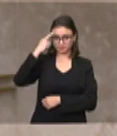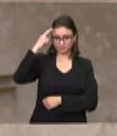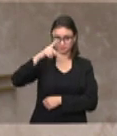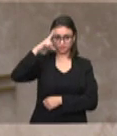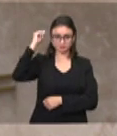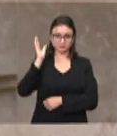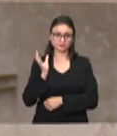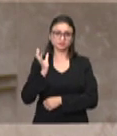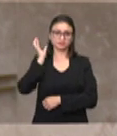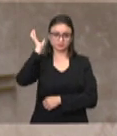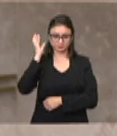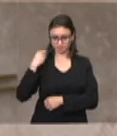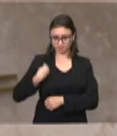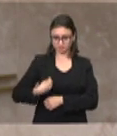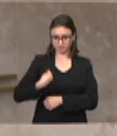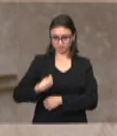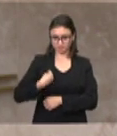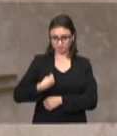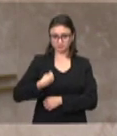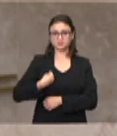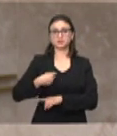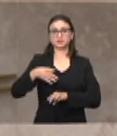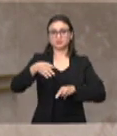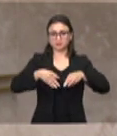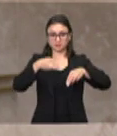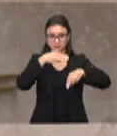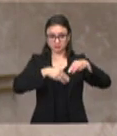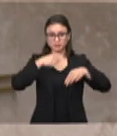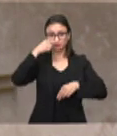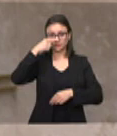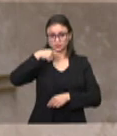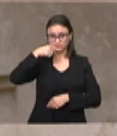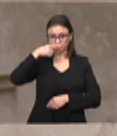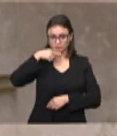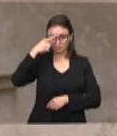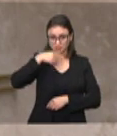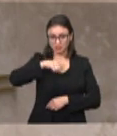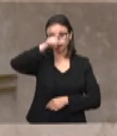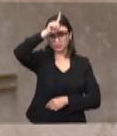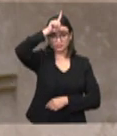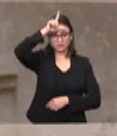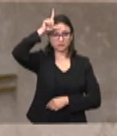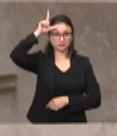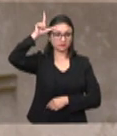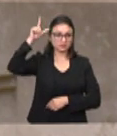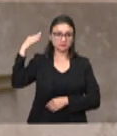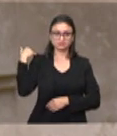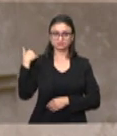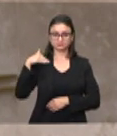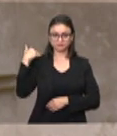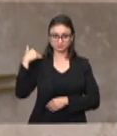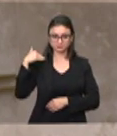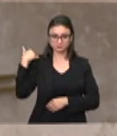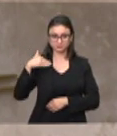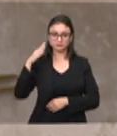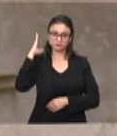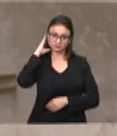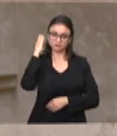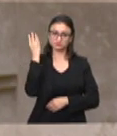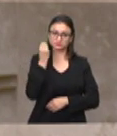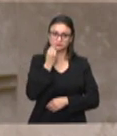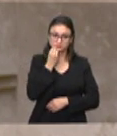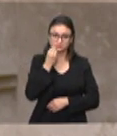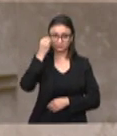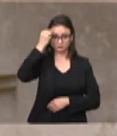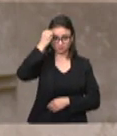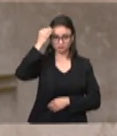Weber. Presentes à sessão, os senhores ministros... A assessora-chefe do plenário, Carmen Lilian Oliveira de Souza, está em pé à direita da ministra Rosa